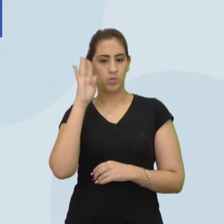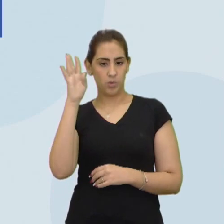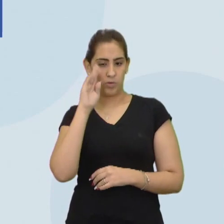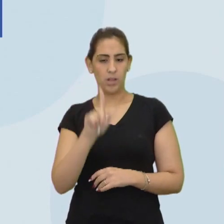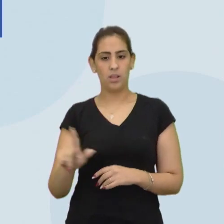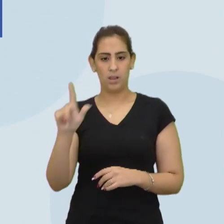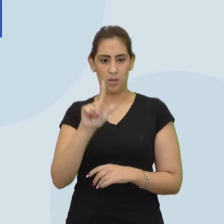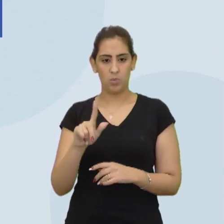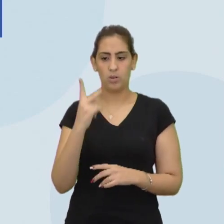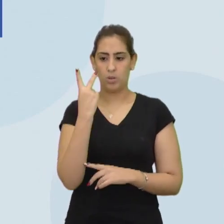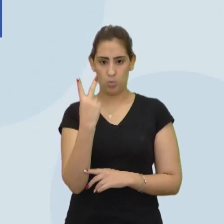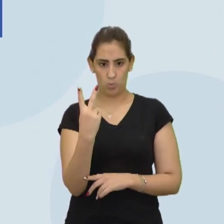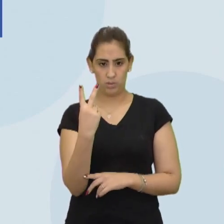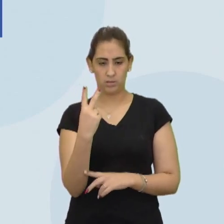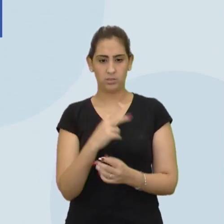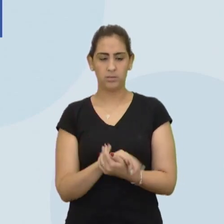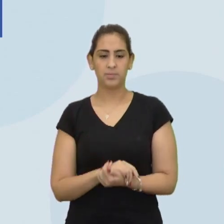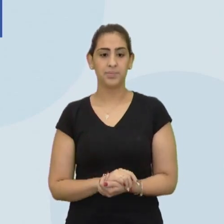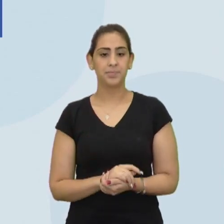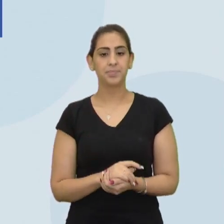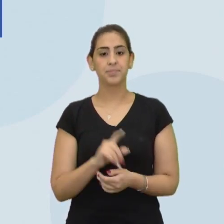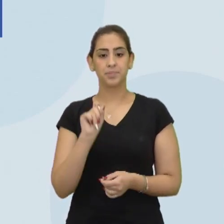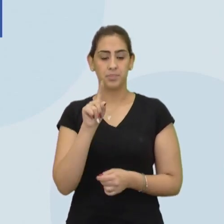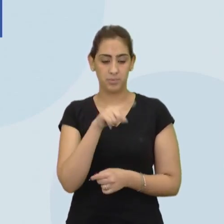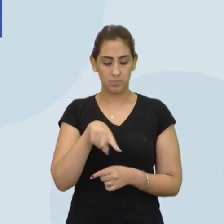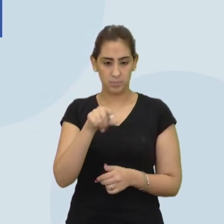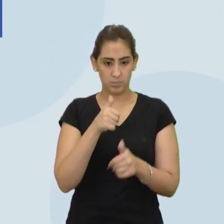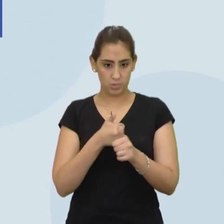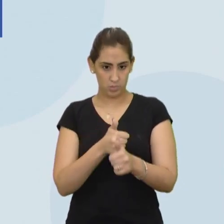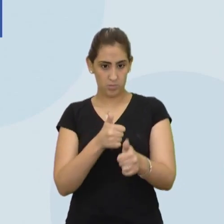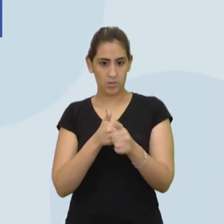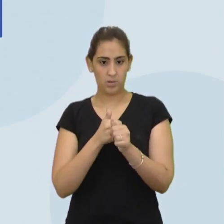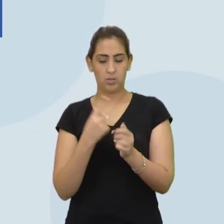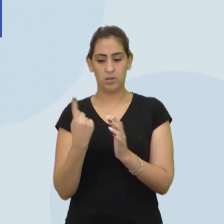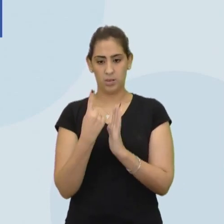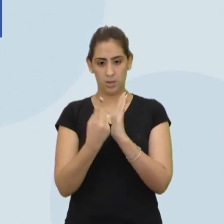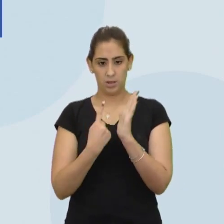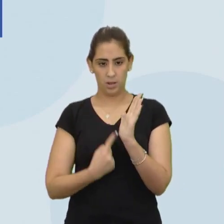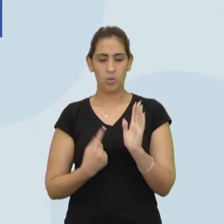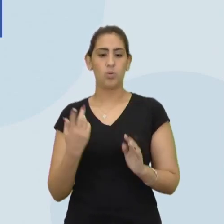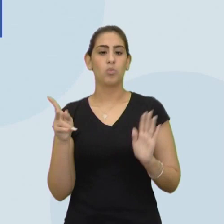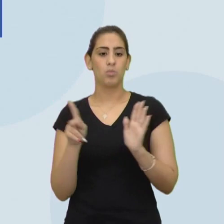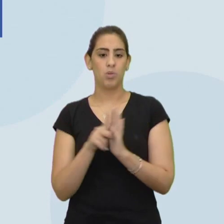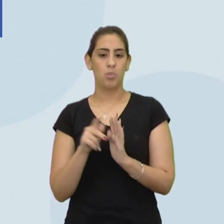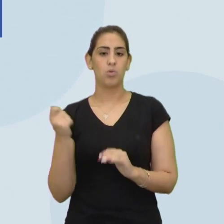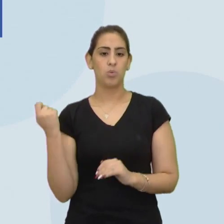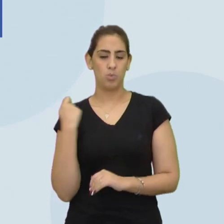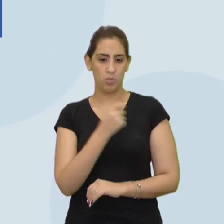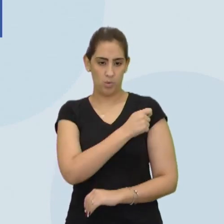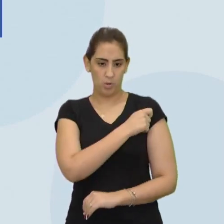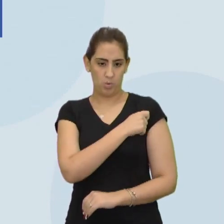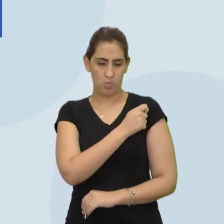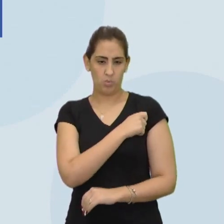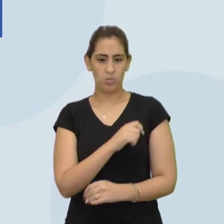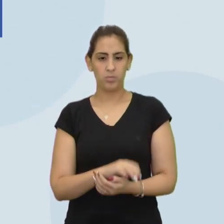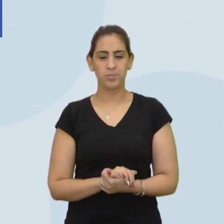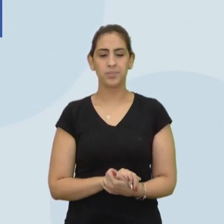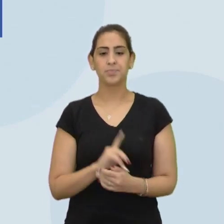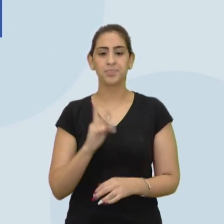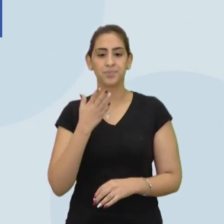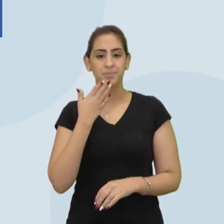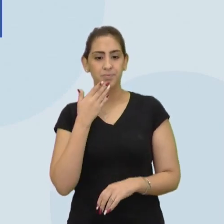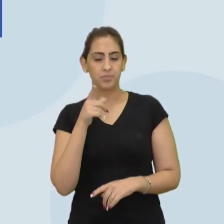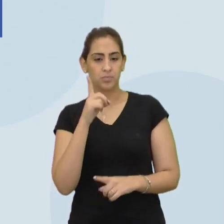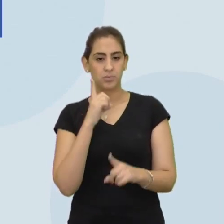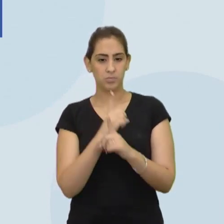parte 2. Para aqueles que estiverem acompanhando pelo caderno do aluno, e é muito recomendável que vocês o façam, tá? Vocês vão